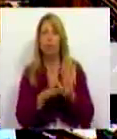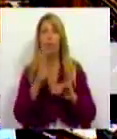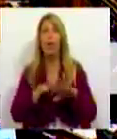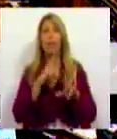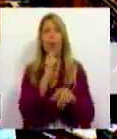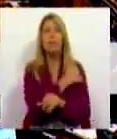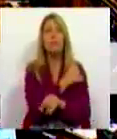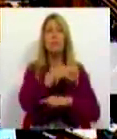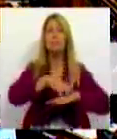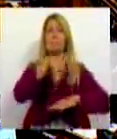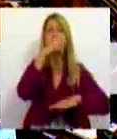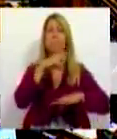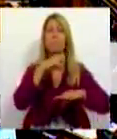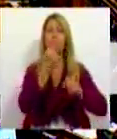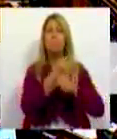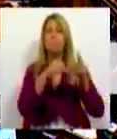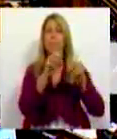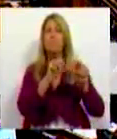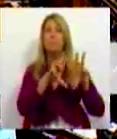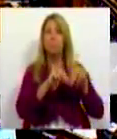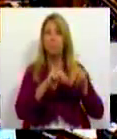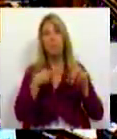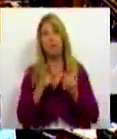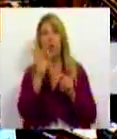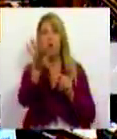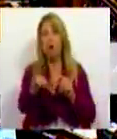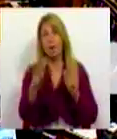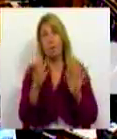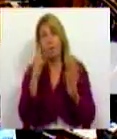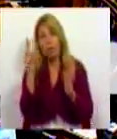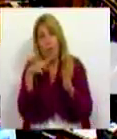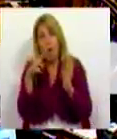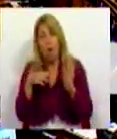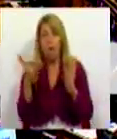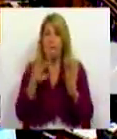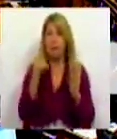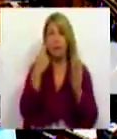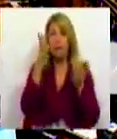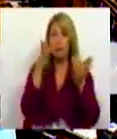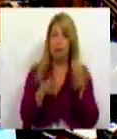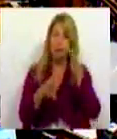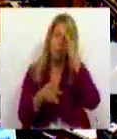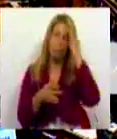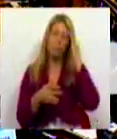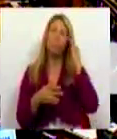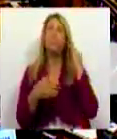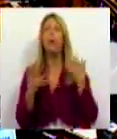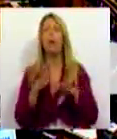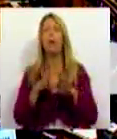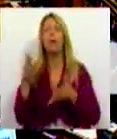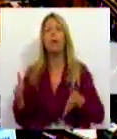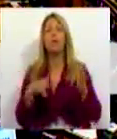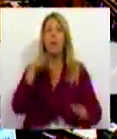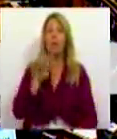urbana. Portanto, deixo essa nota, sabendo que se tem que olhar para ela com mais atenção. No que respeita à Estrada